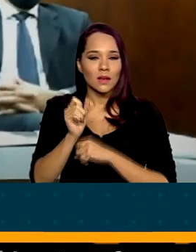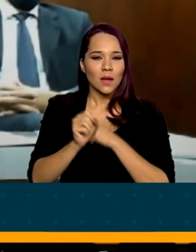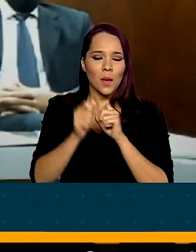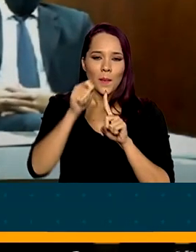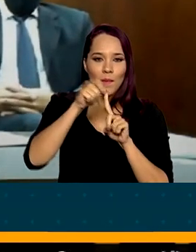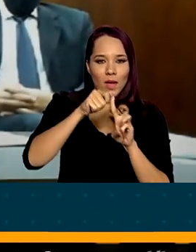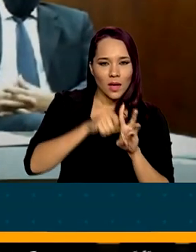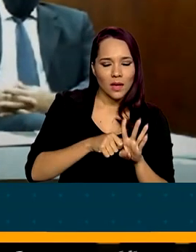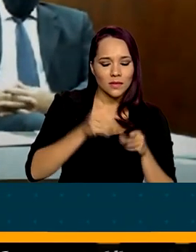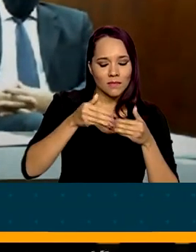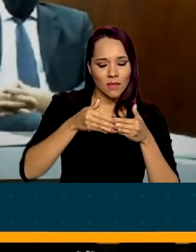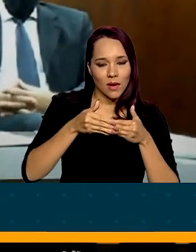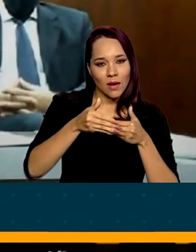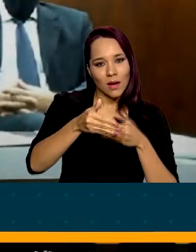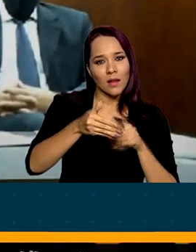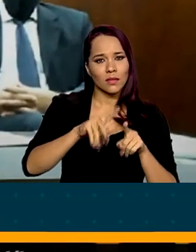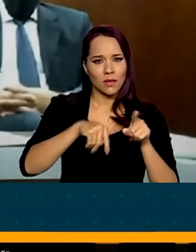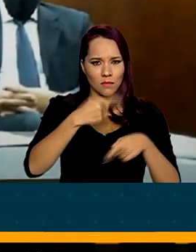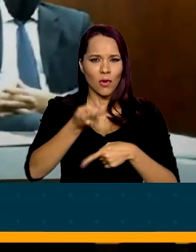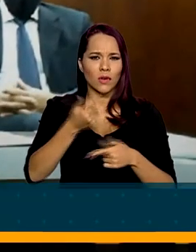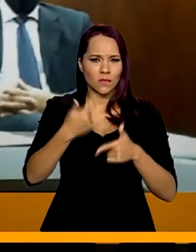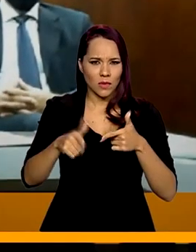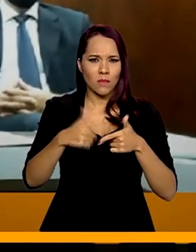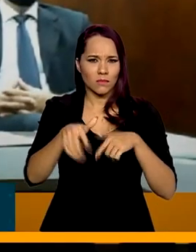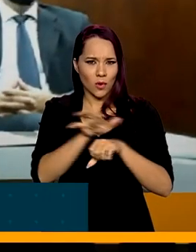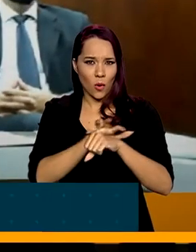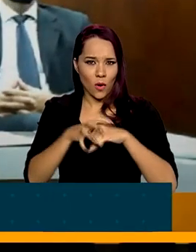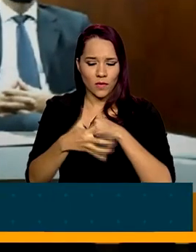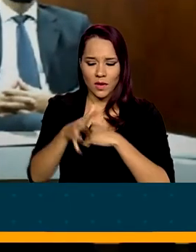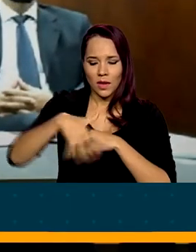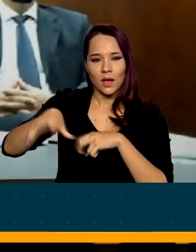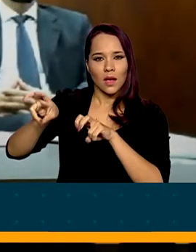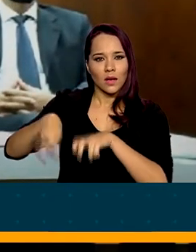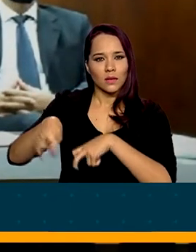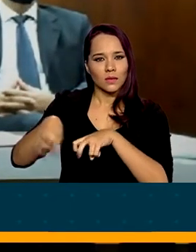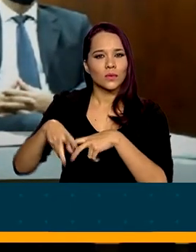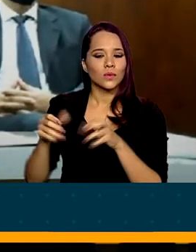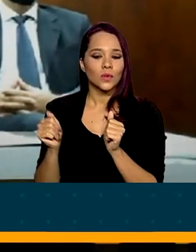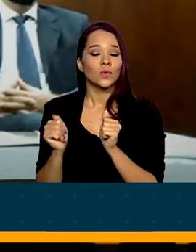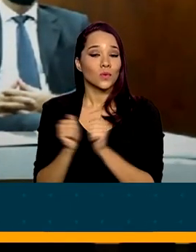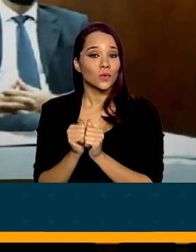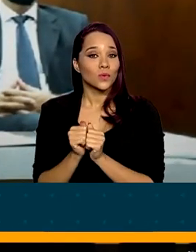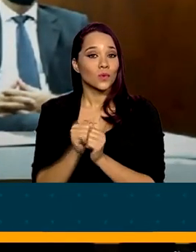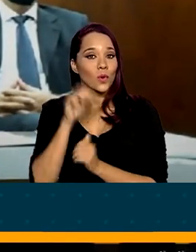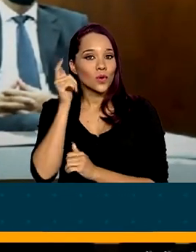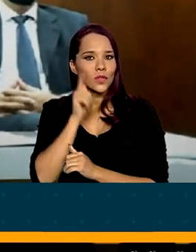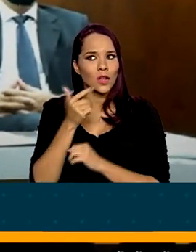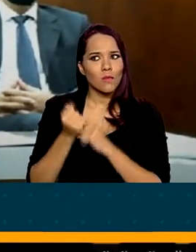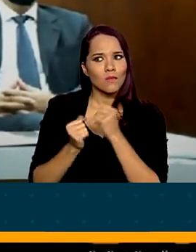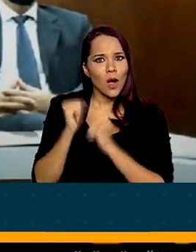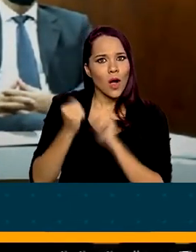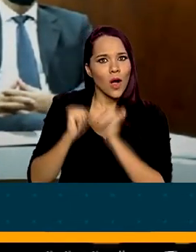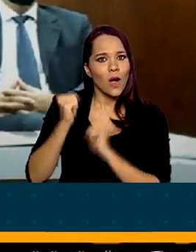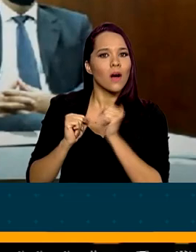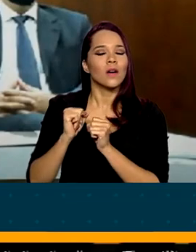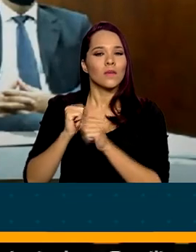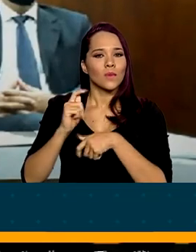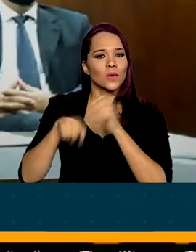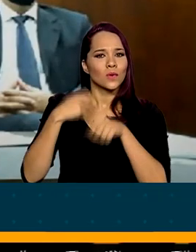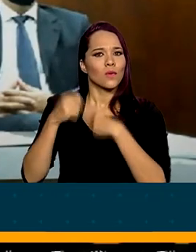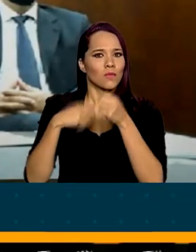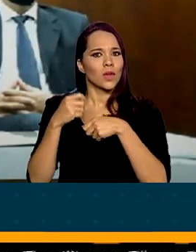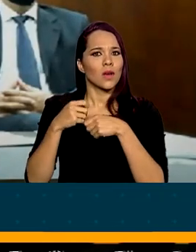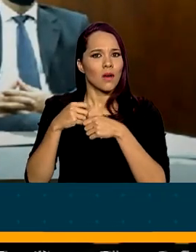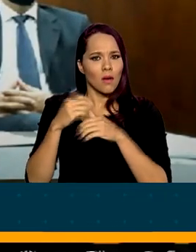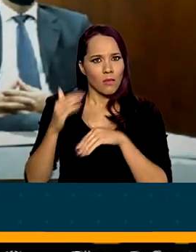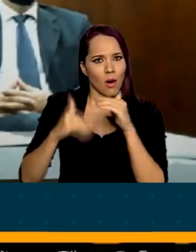meses, pós-pandemia, agricultura junta, nós vamos poder ser o motor dessa economia para reativar